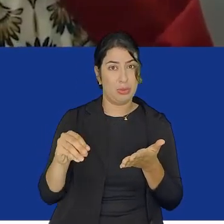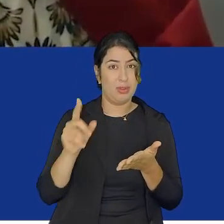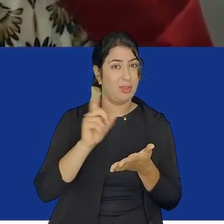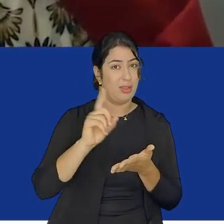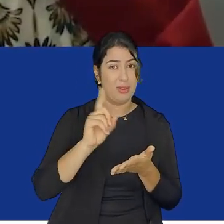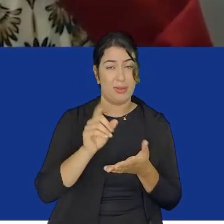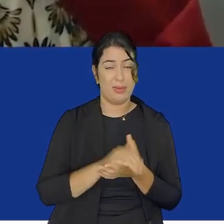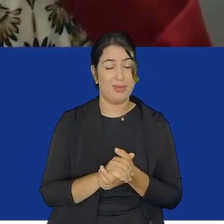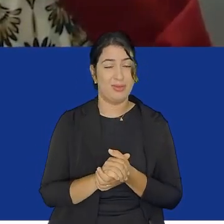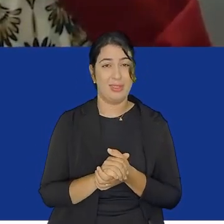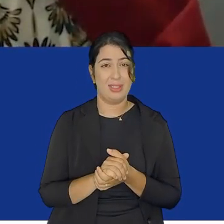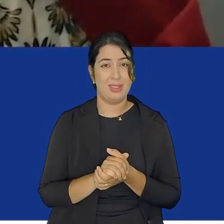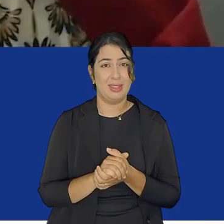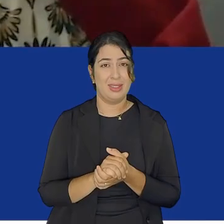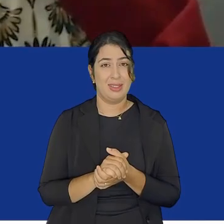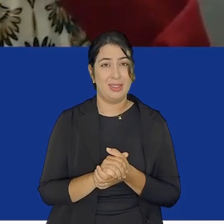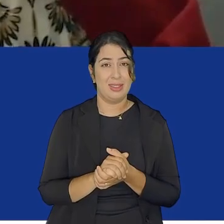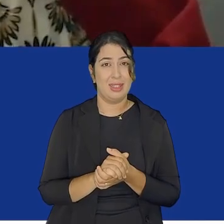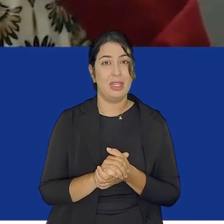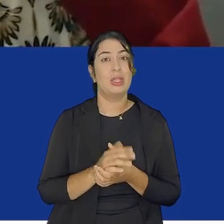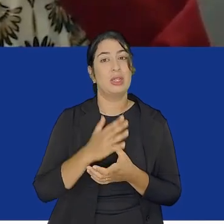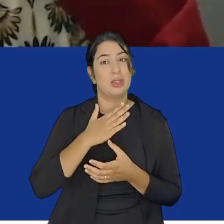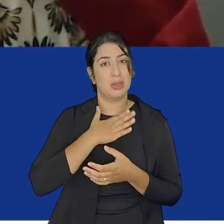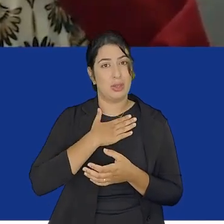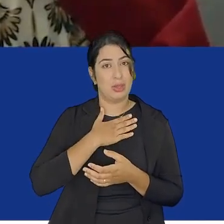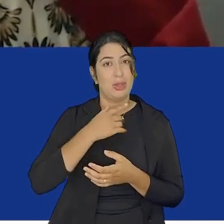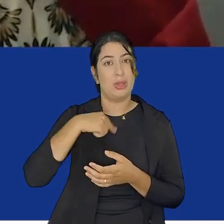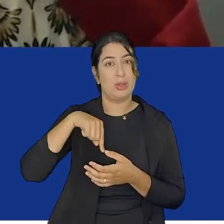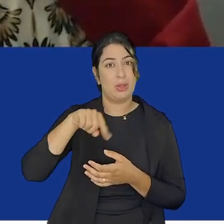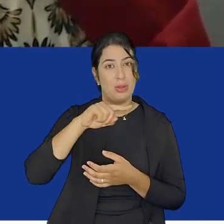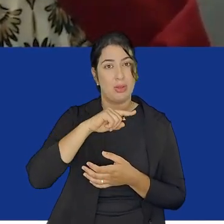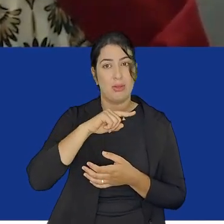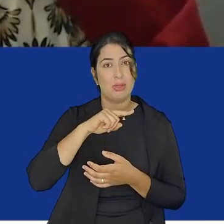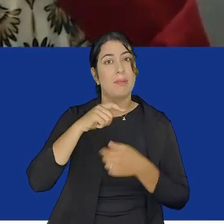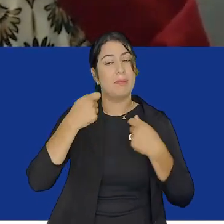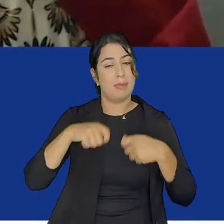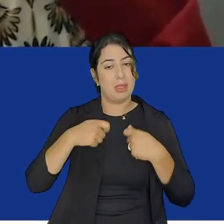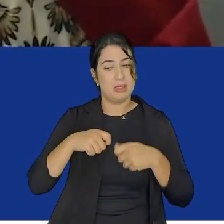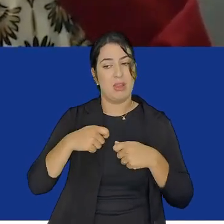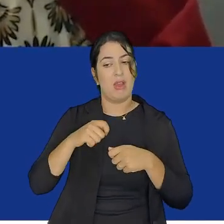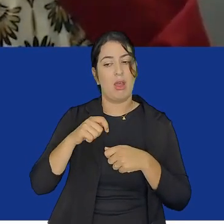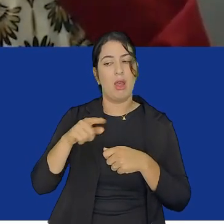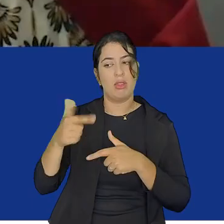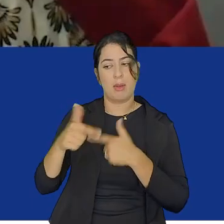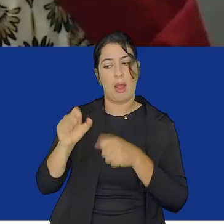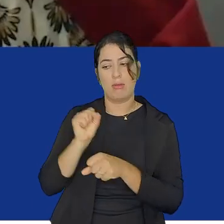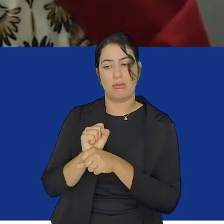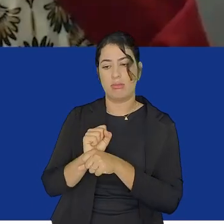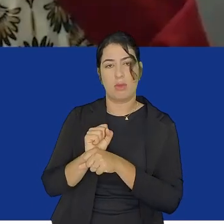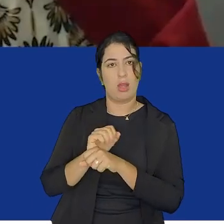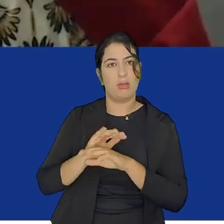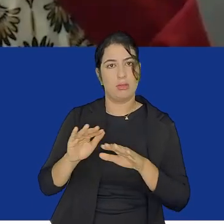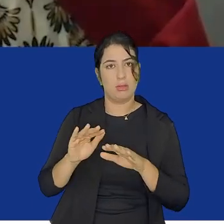para trabalhar. Nós somos mais do que seres que trabalhamos. Qual é o horário do não trabalho? A gente precisa combinar